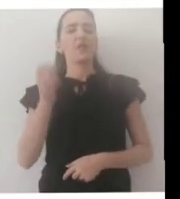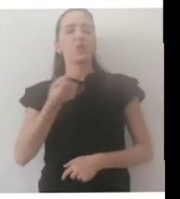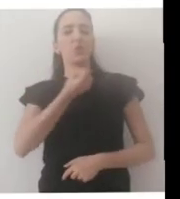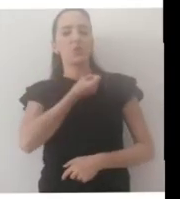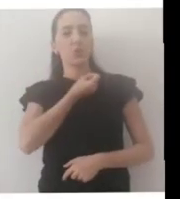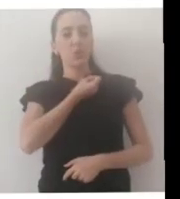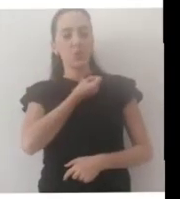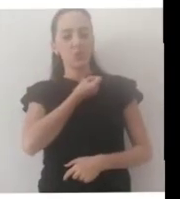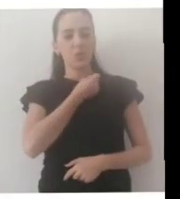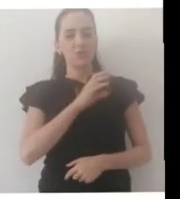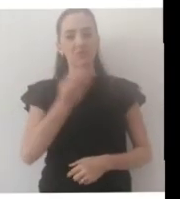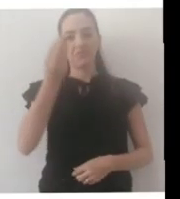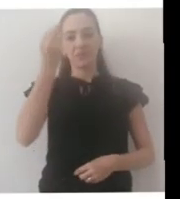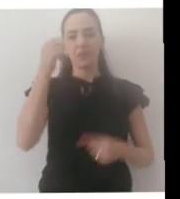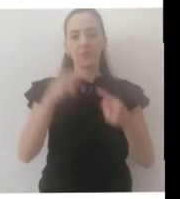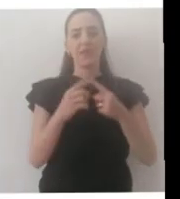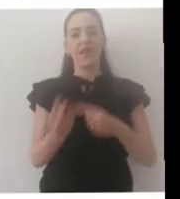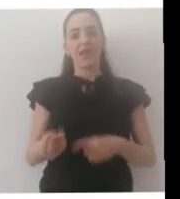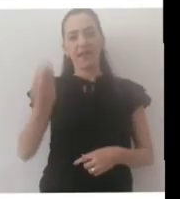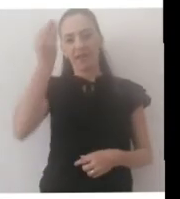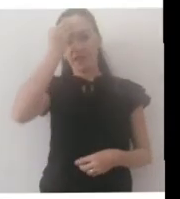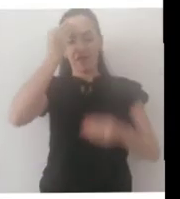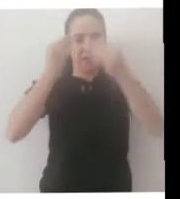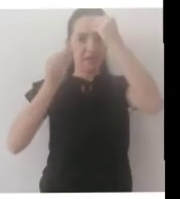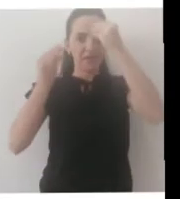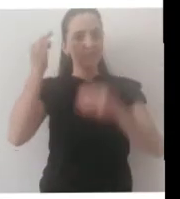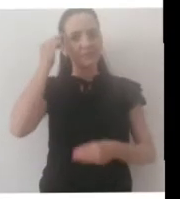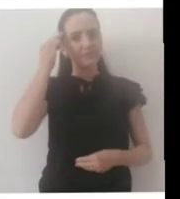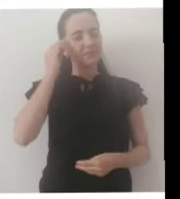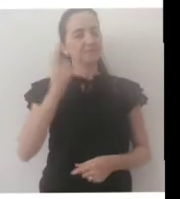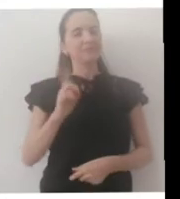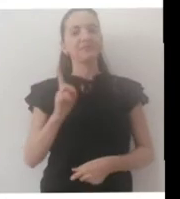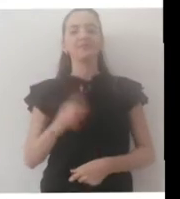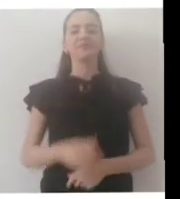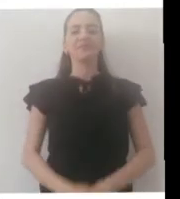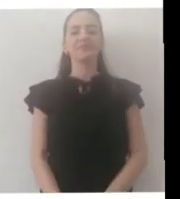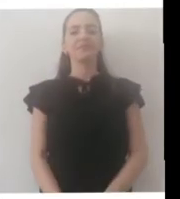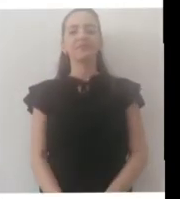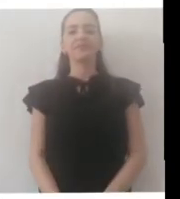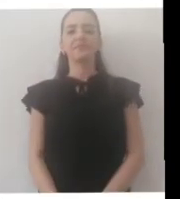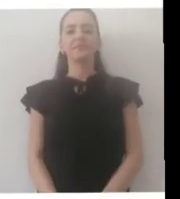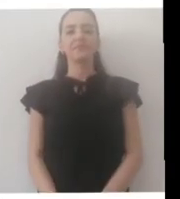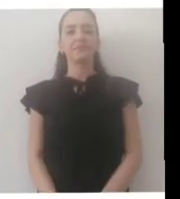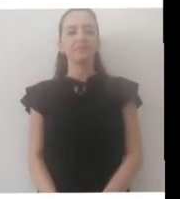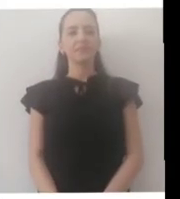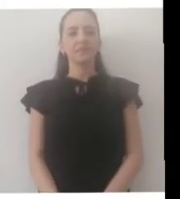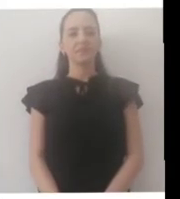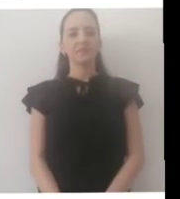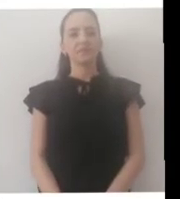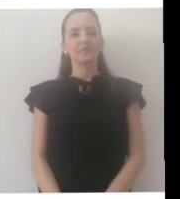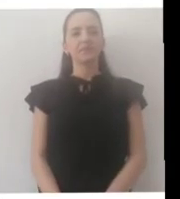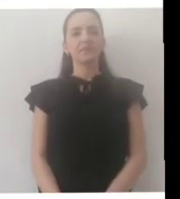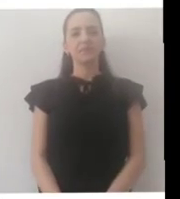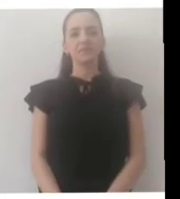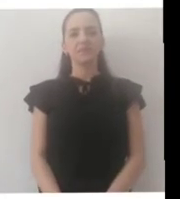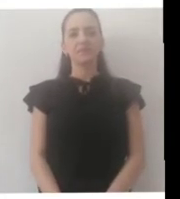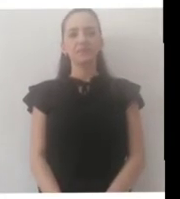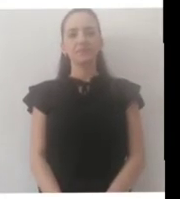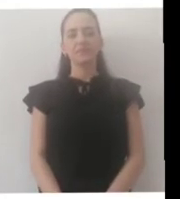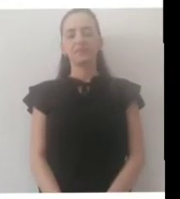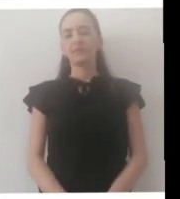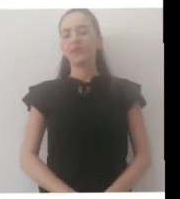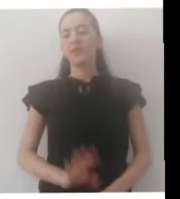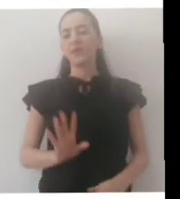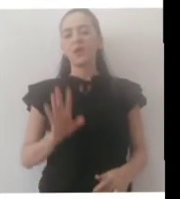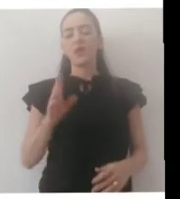conhecimento numérico não é adquirido a partir da decoração dos números. Vamos lá. Por outro lado, o número